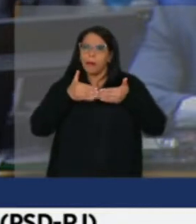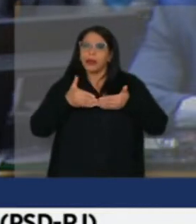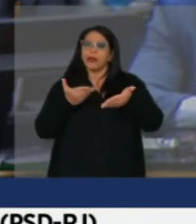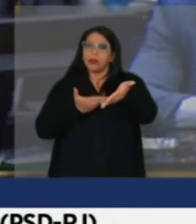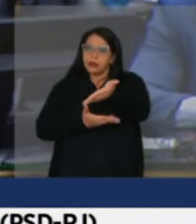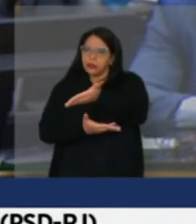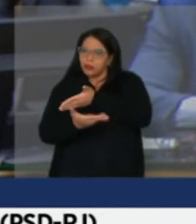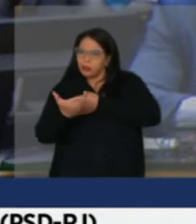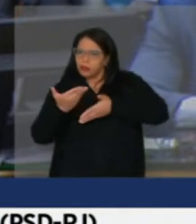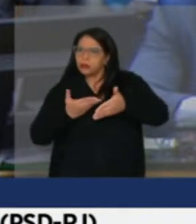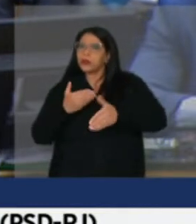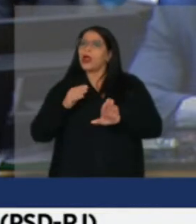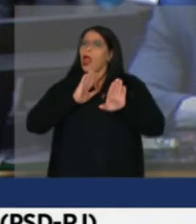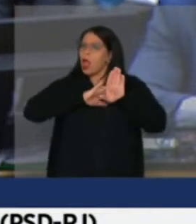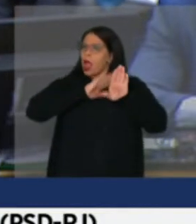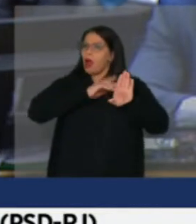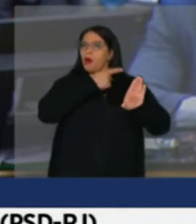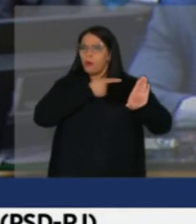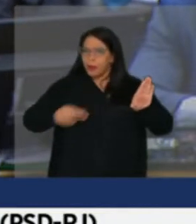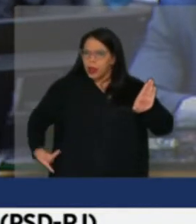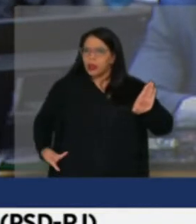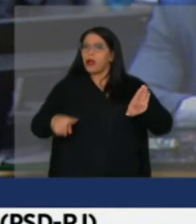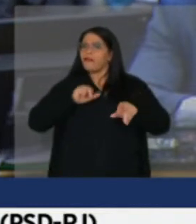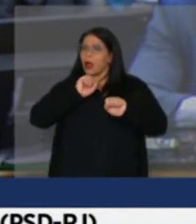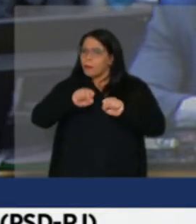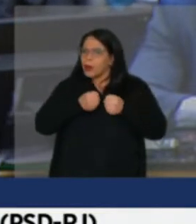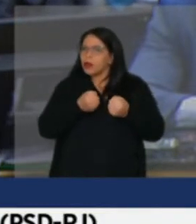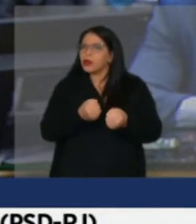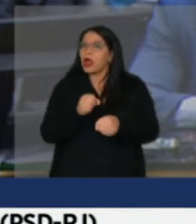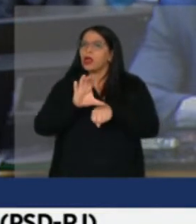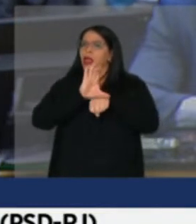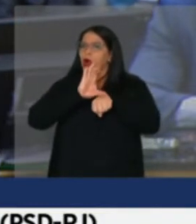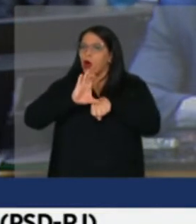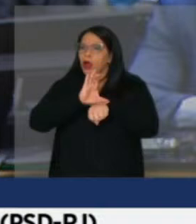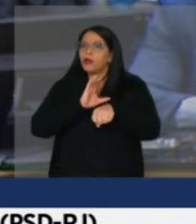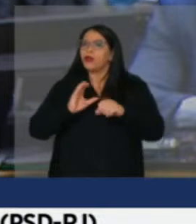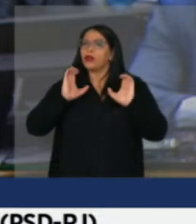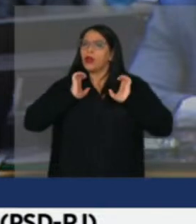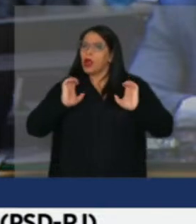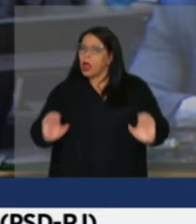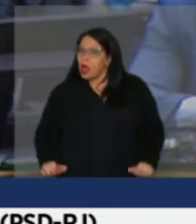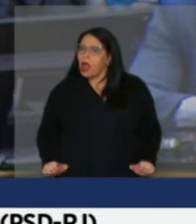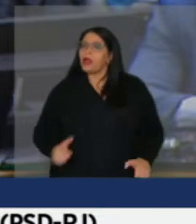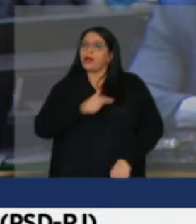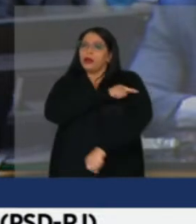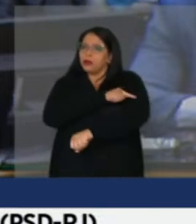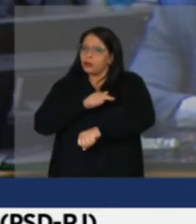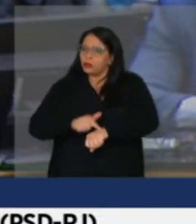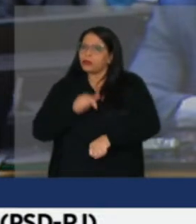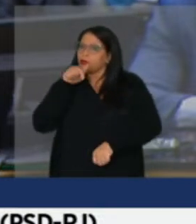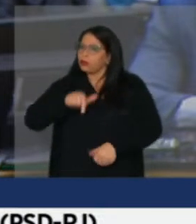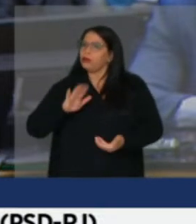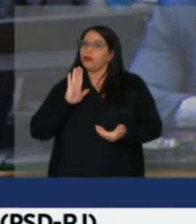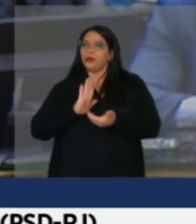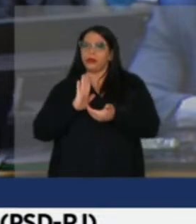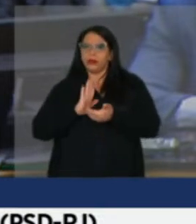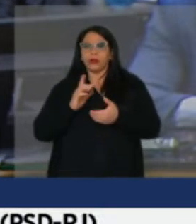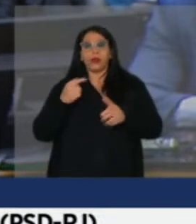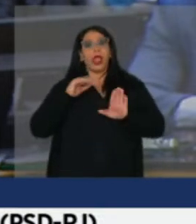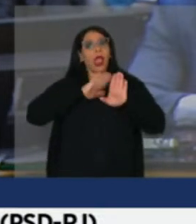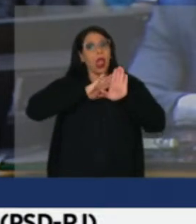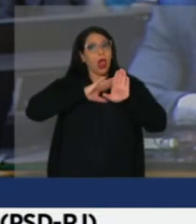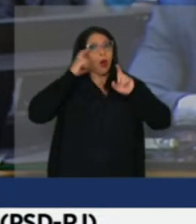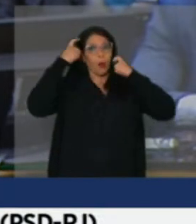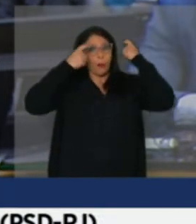seremos parceiros da defesa da Constituição, da honra, do mérito desta casa. E com essa preocupação e